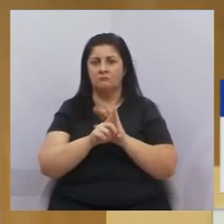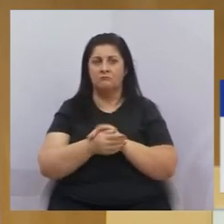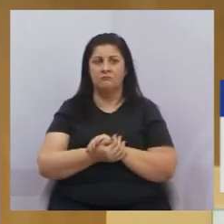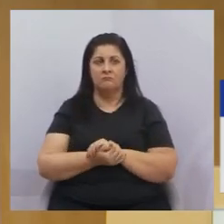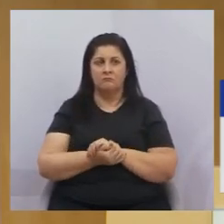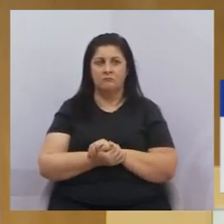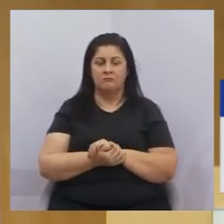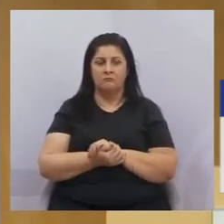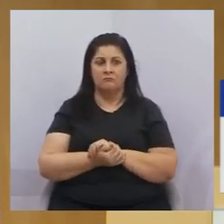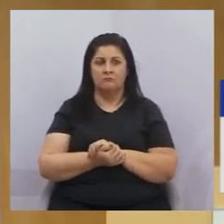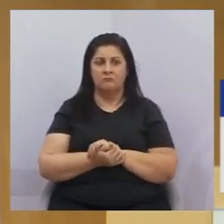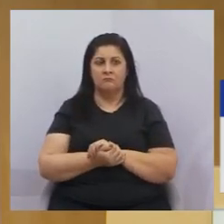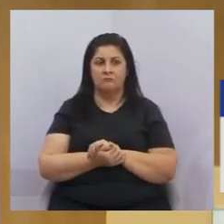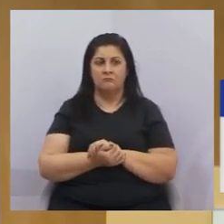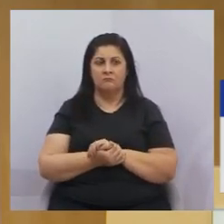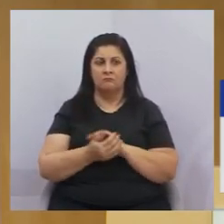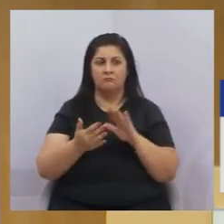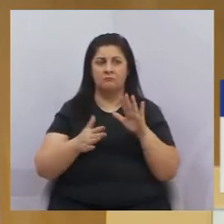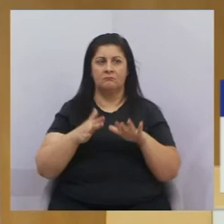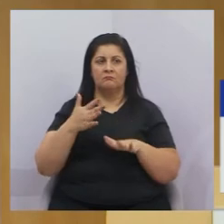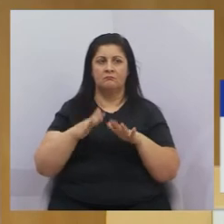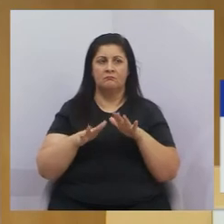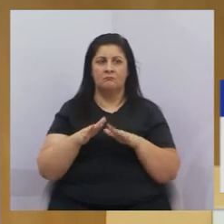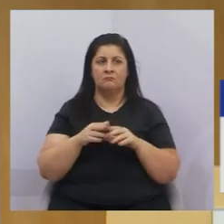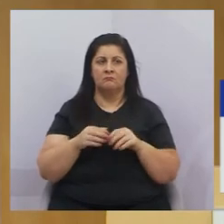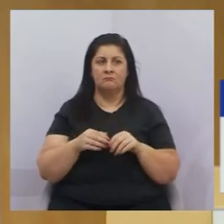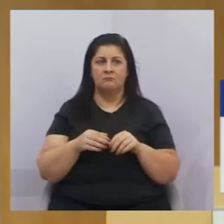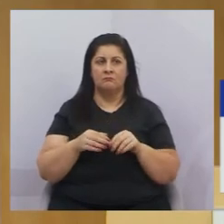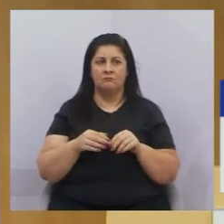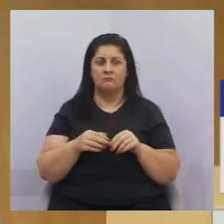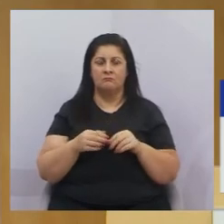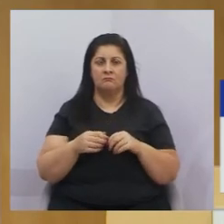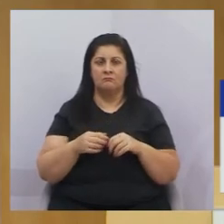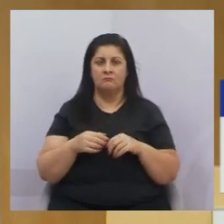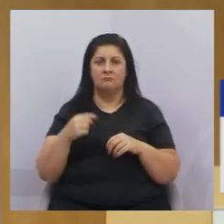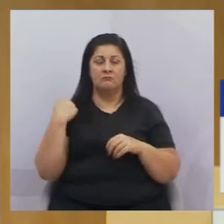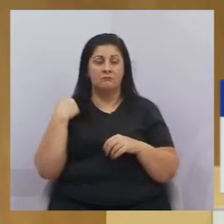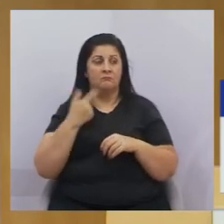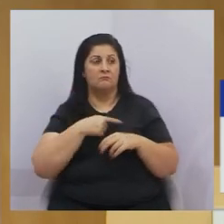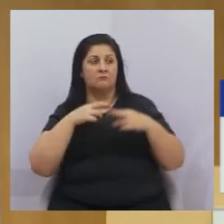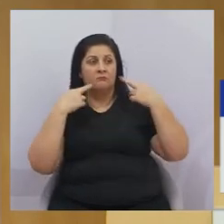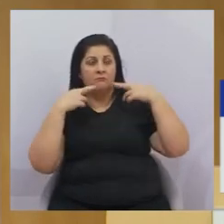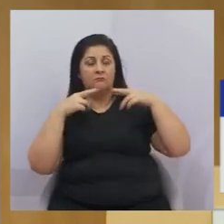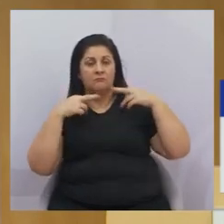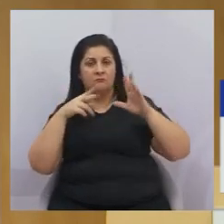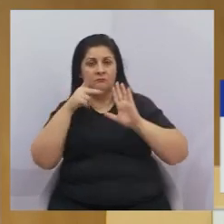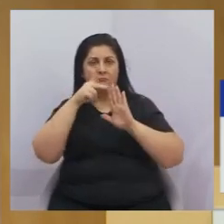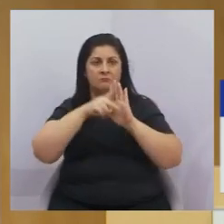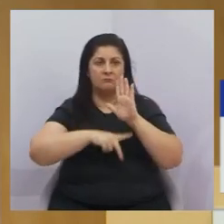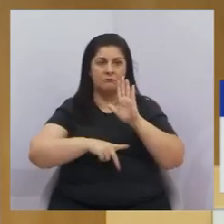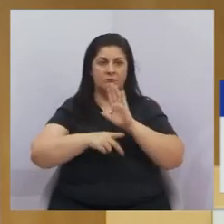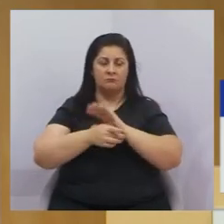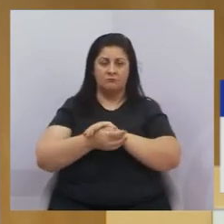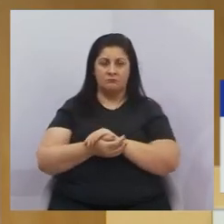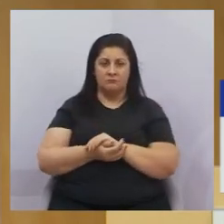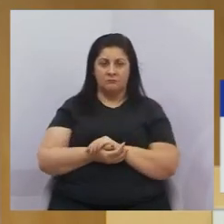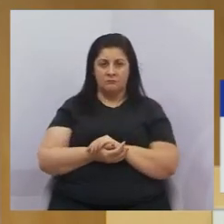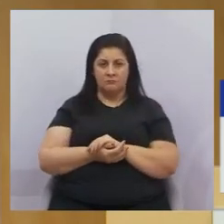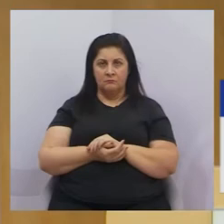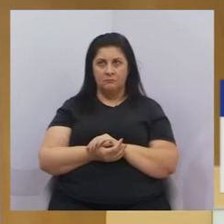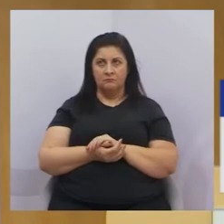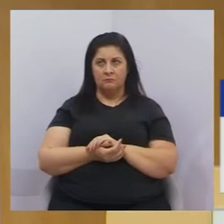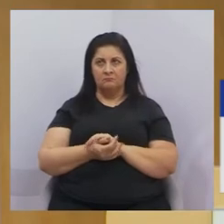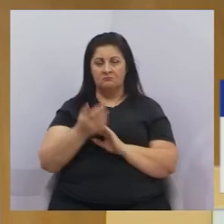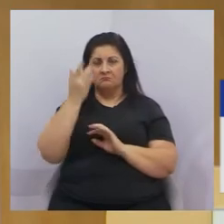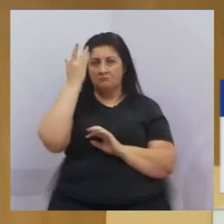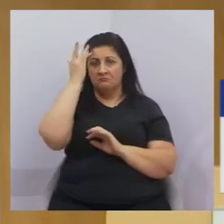E a gente, muitas vezes, a gente critica alguns projetos, a gente fala... E eu não